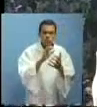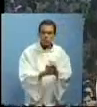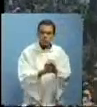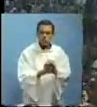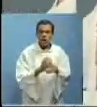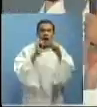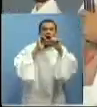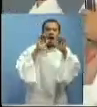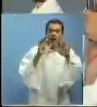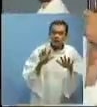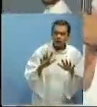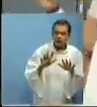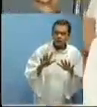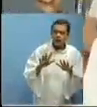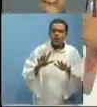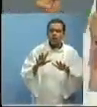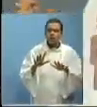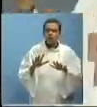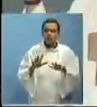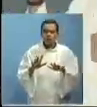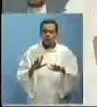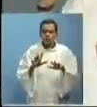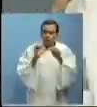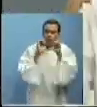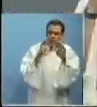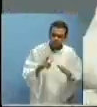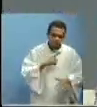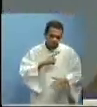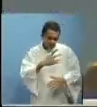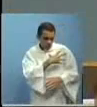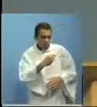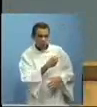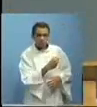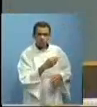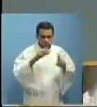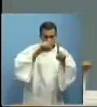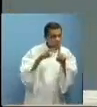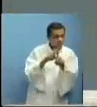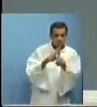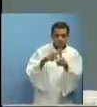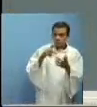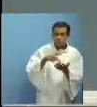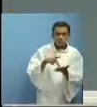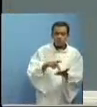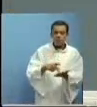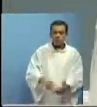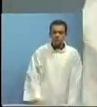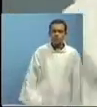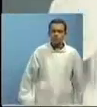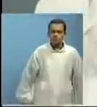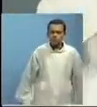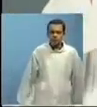alegria que o Papa Pio 12 chegava a afirmar no dia Vinte e Nove de Outubro de 1951 não a quinta-feira